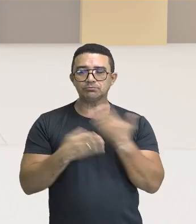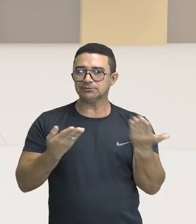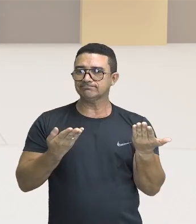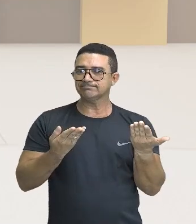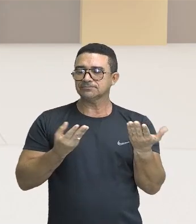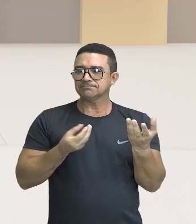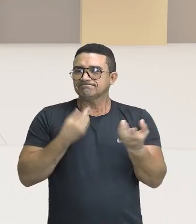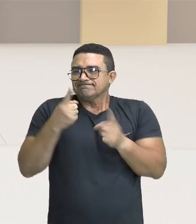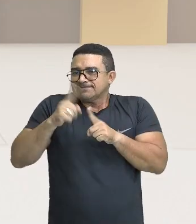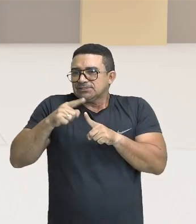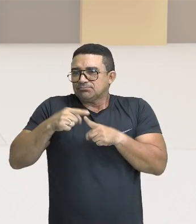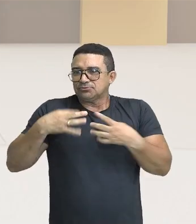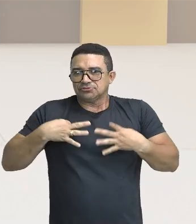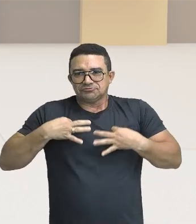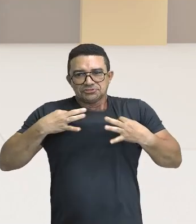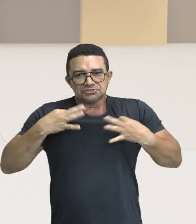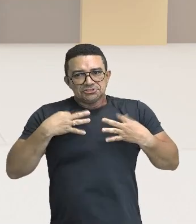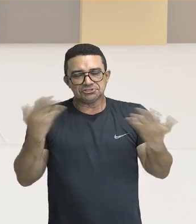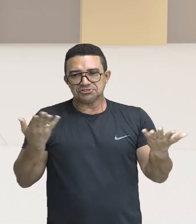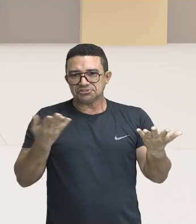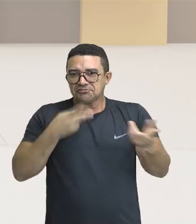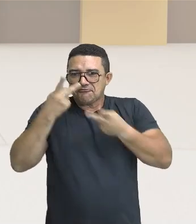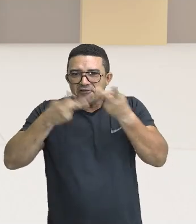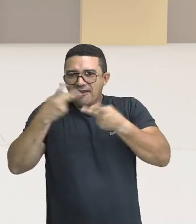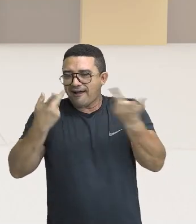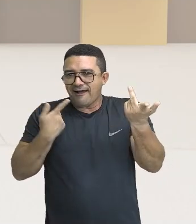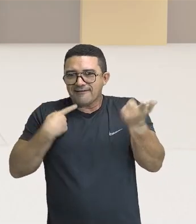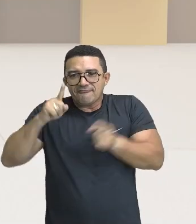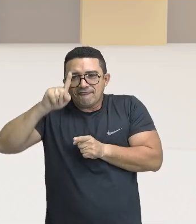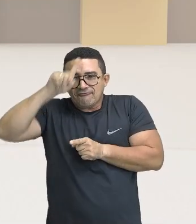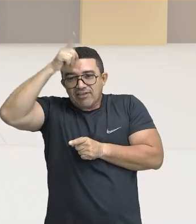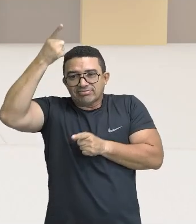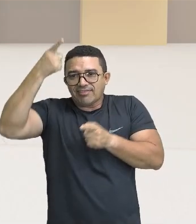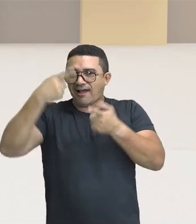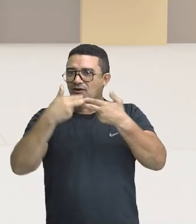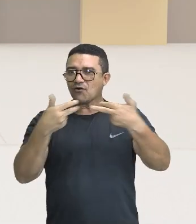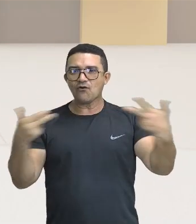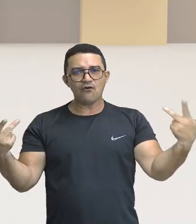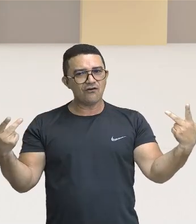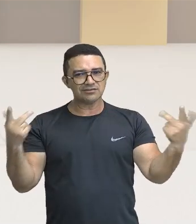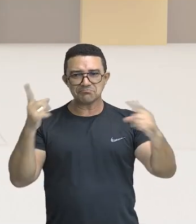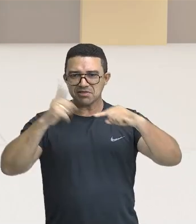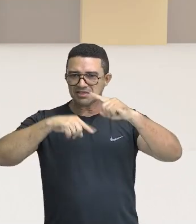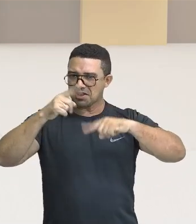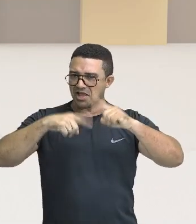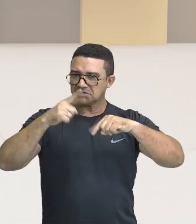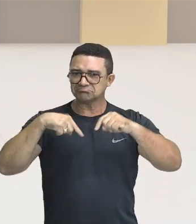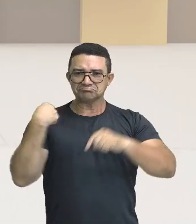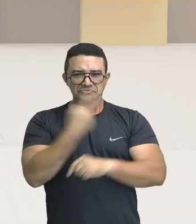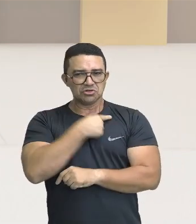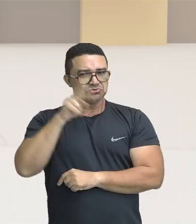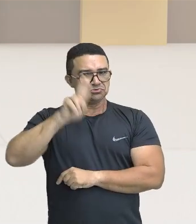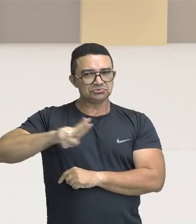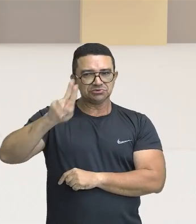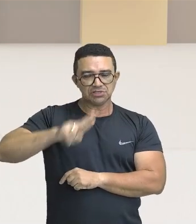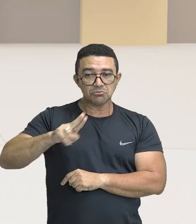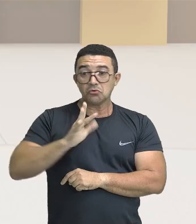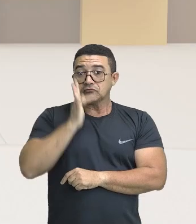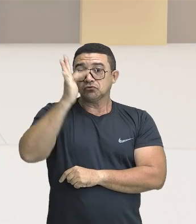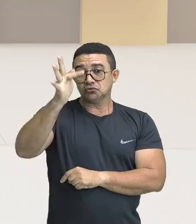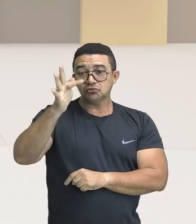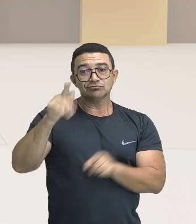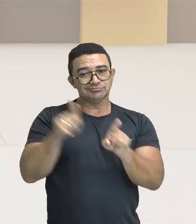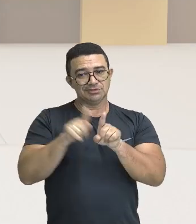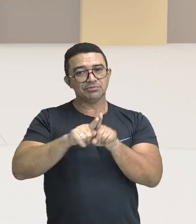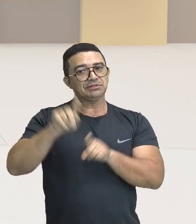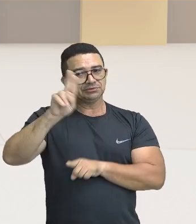de se vestir, de falar, de criar, de inventar coisas. De inventar objetos que nós usamos ou iremos